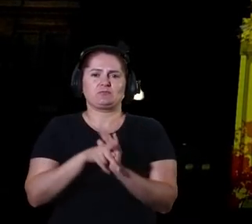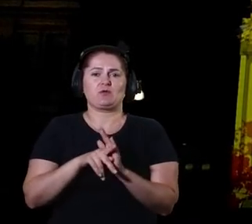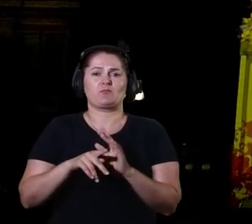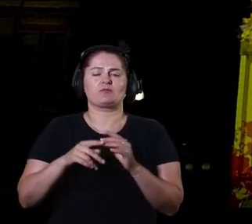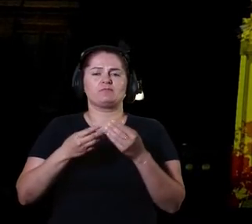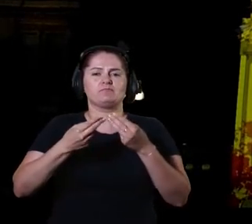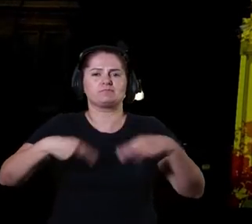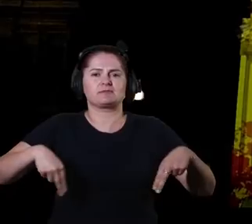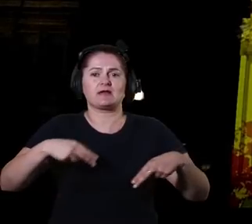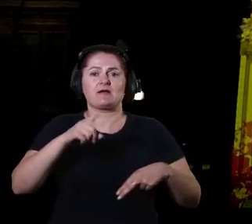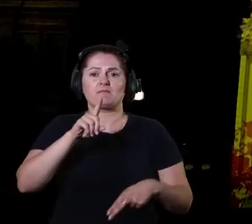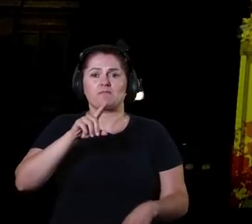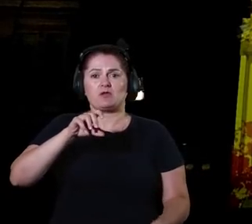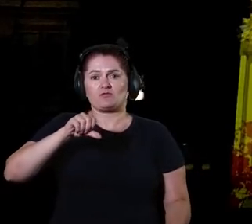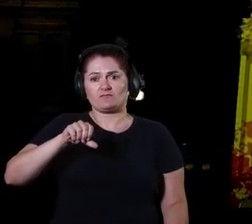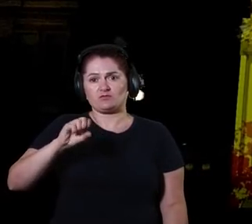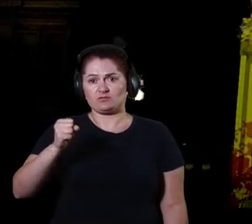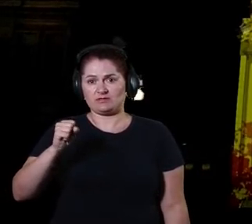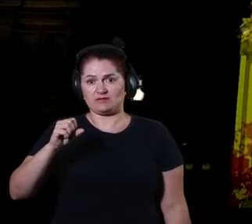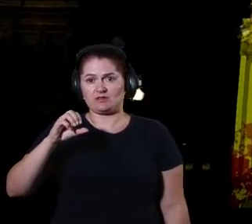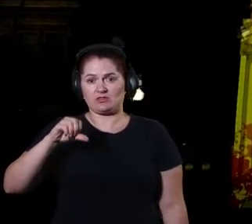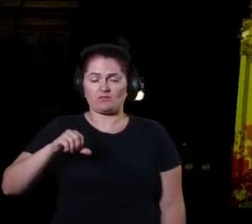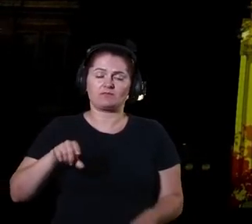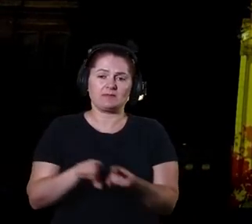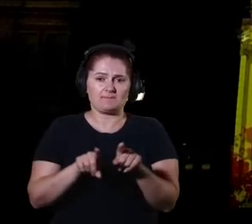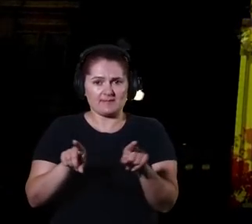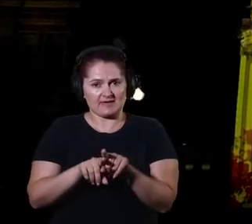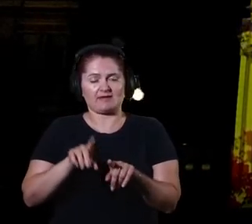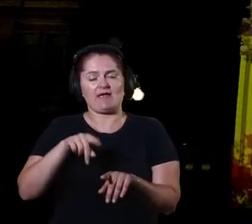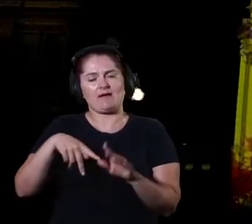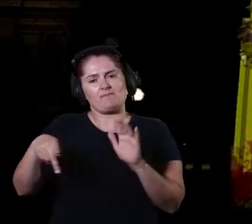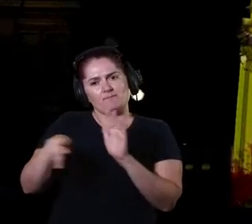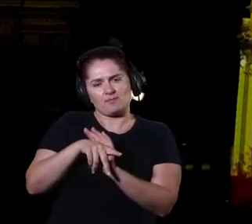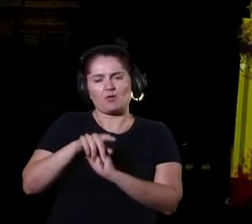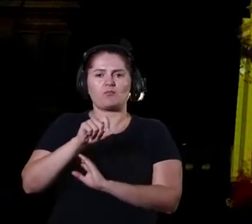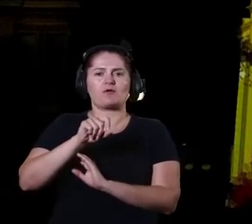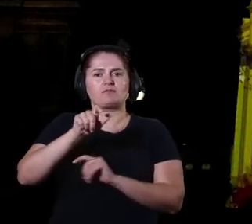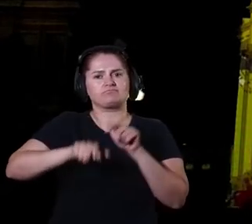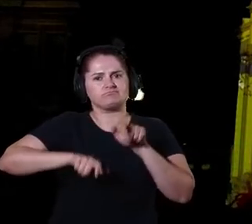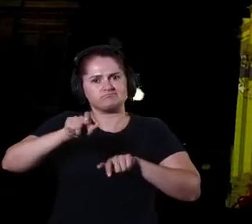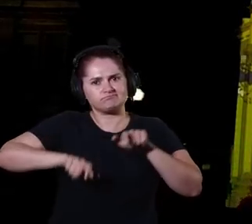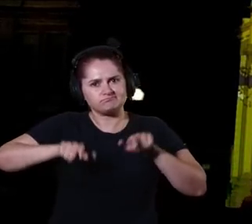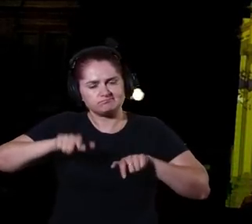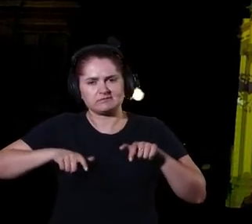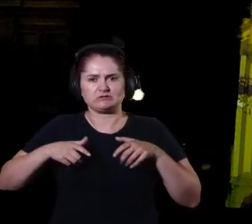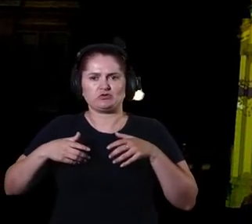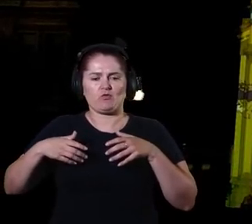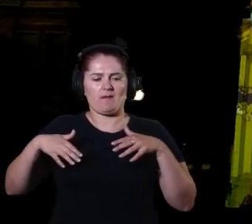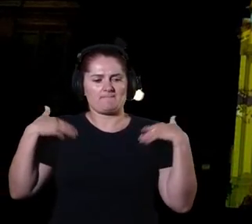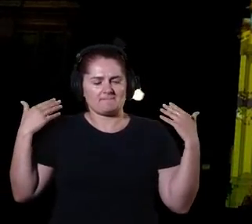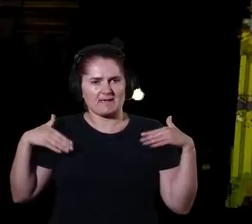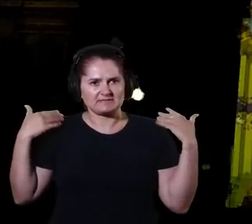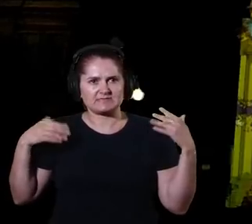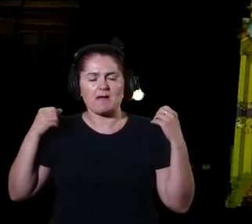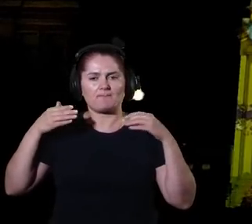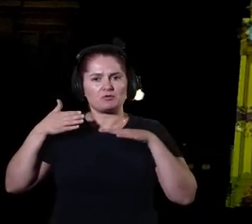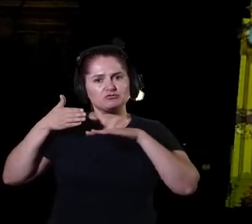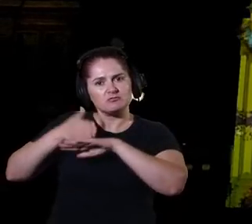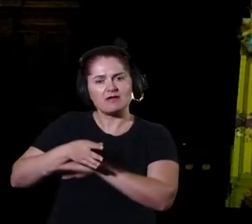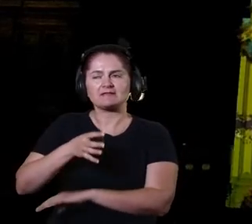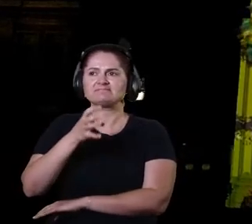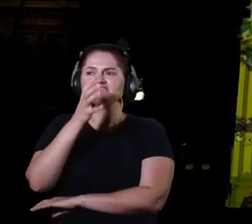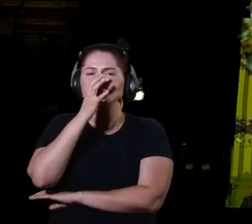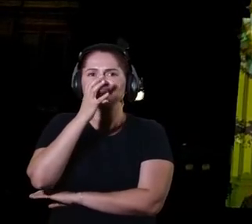1899 e que está aberta à visitação também do turista que vier para Caxias do Sul durante a festa ou em outro momento, pode conferir tanto